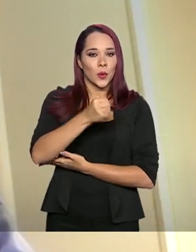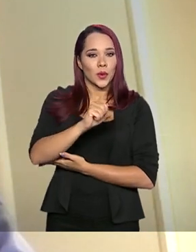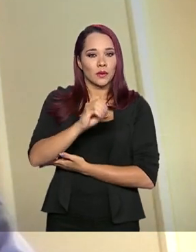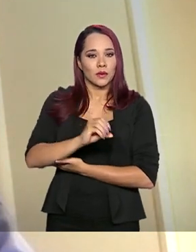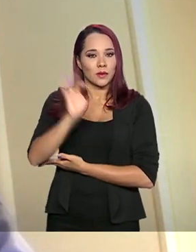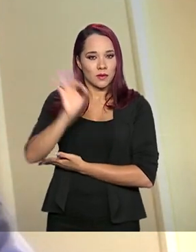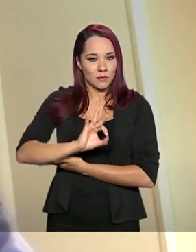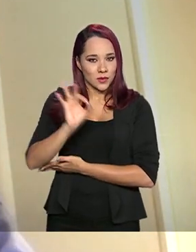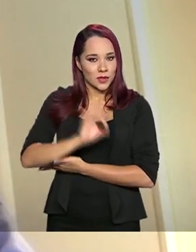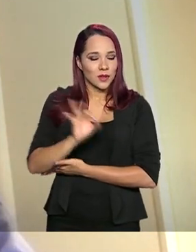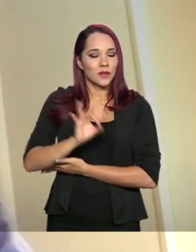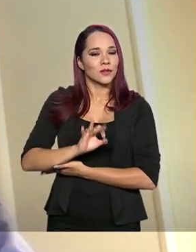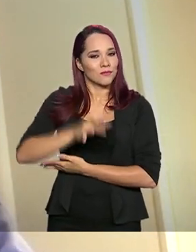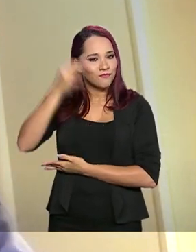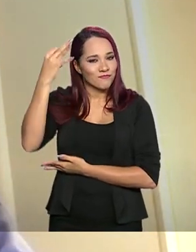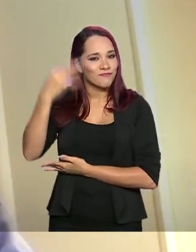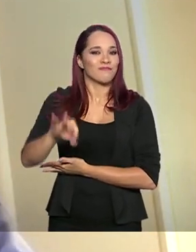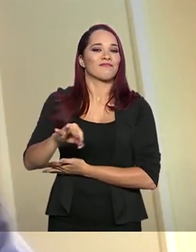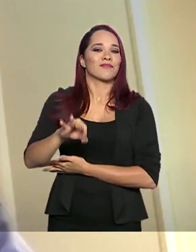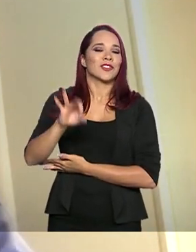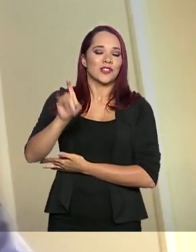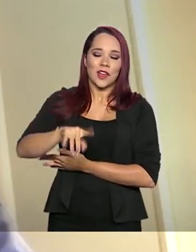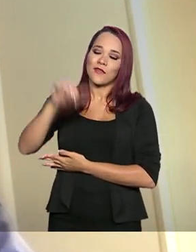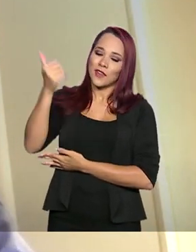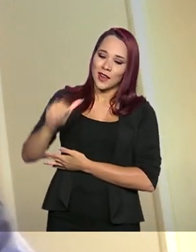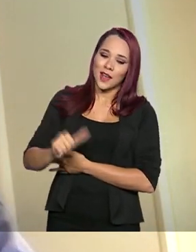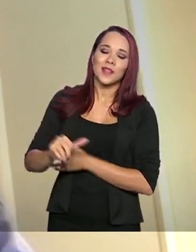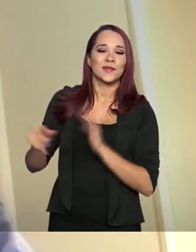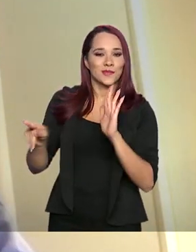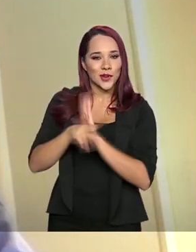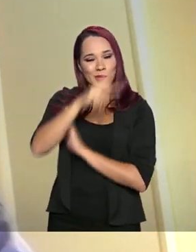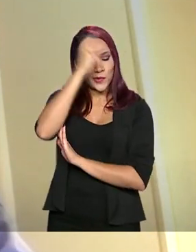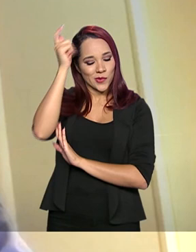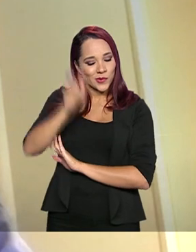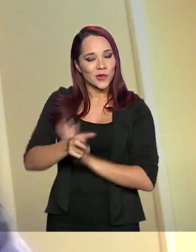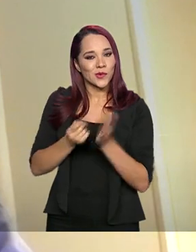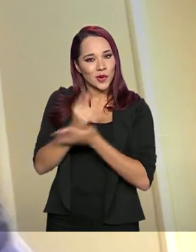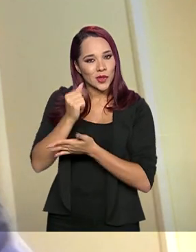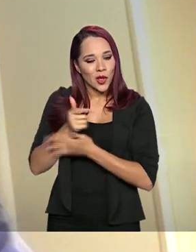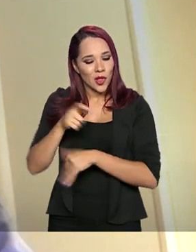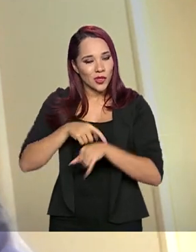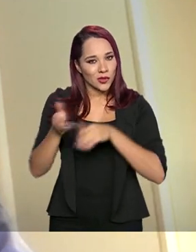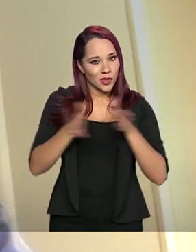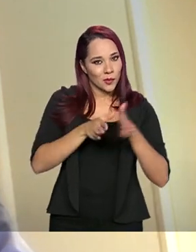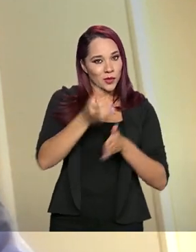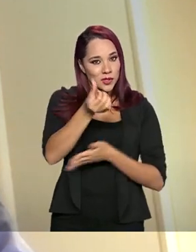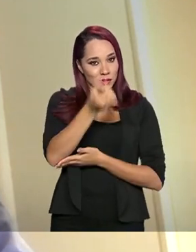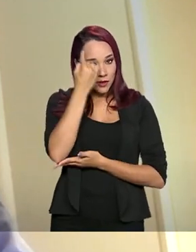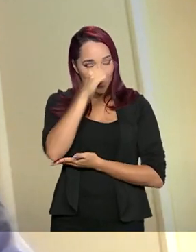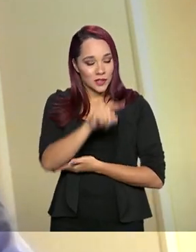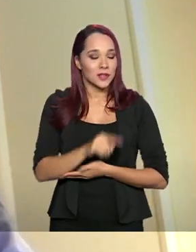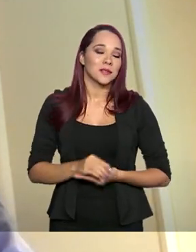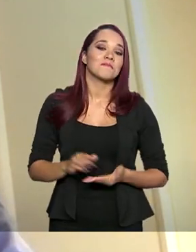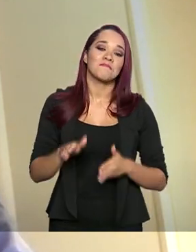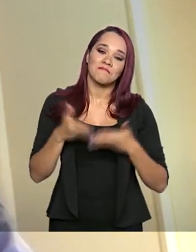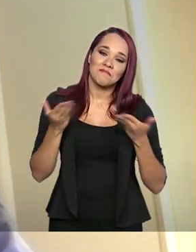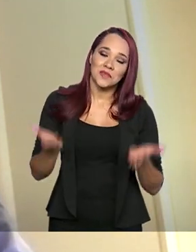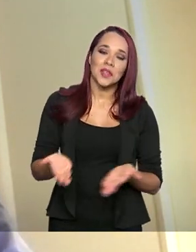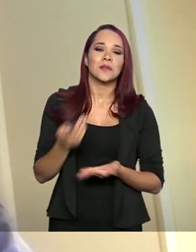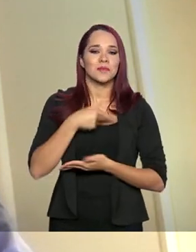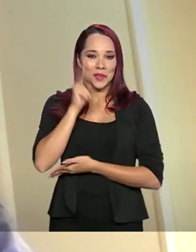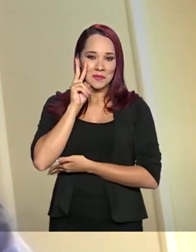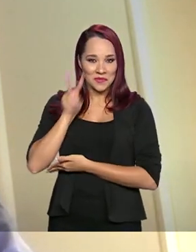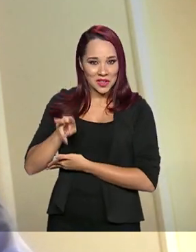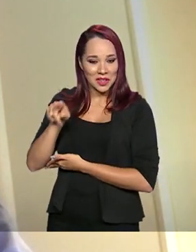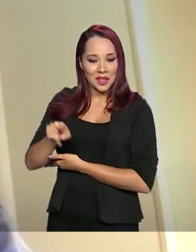de êxito avaliado pelos próprios consumidores, num prazo médio de 6 dias. Então, confira